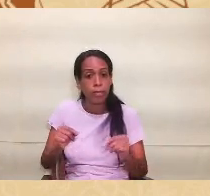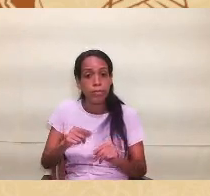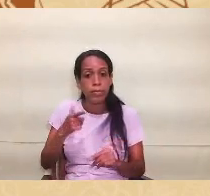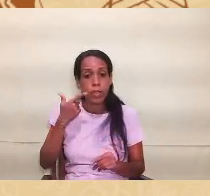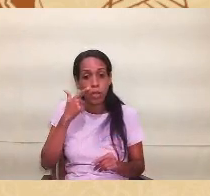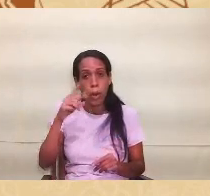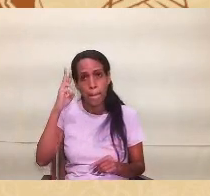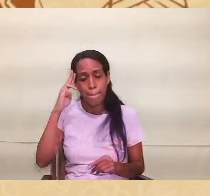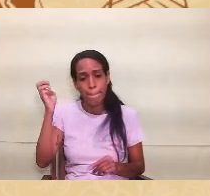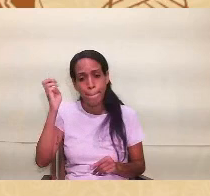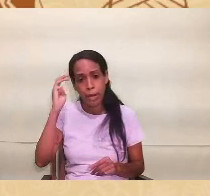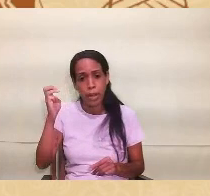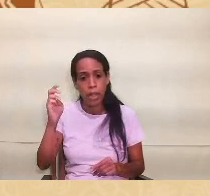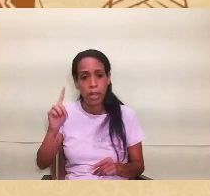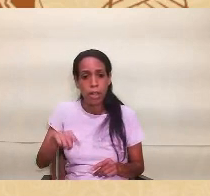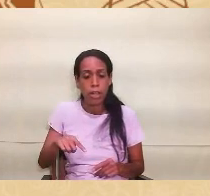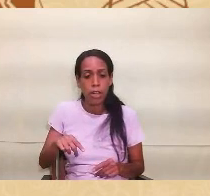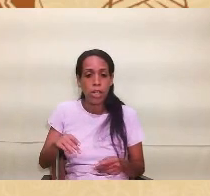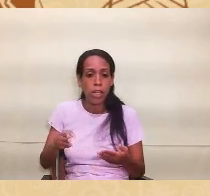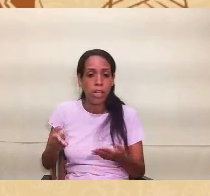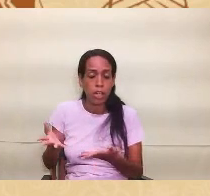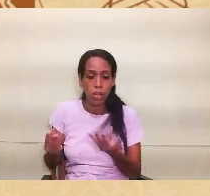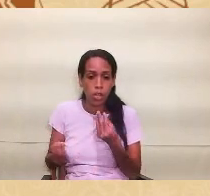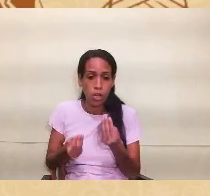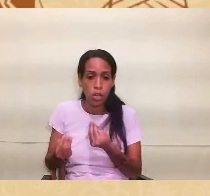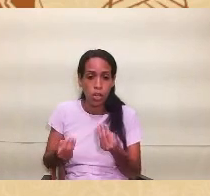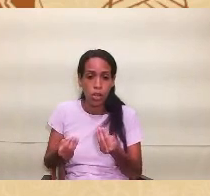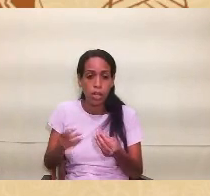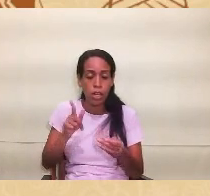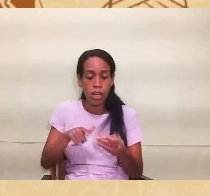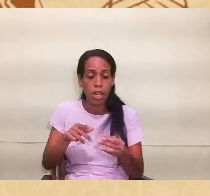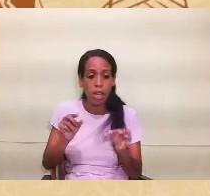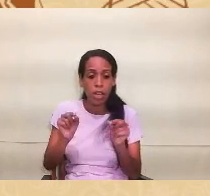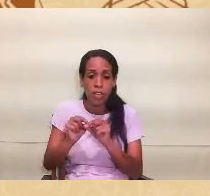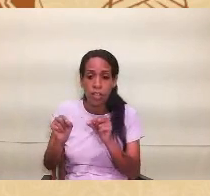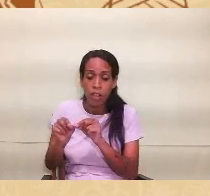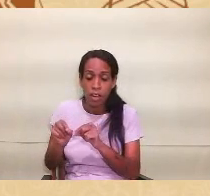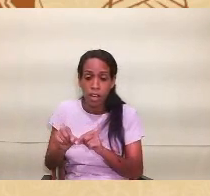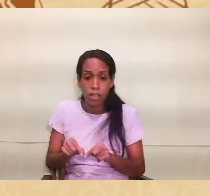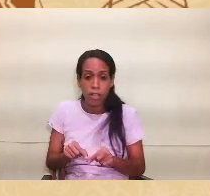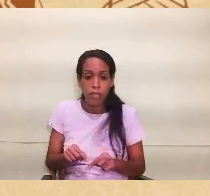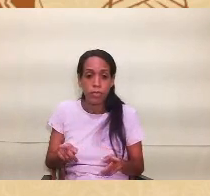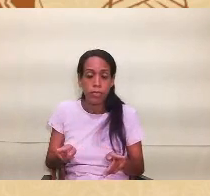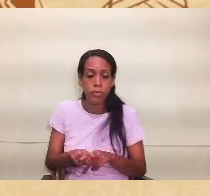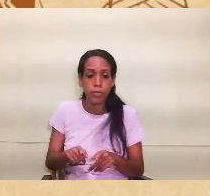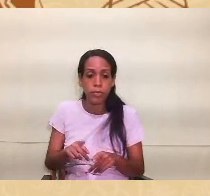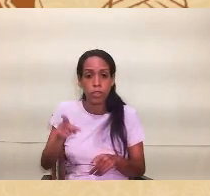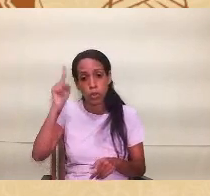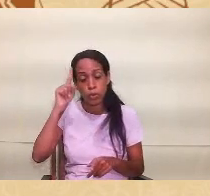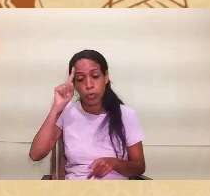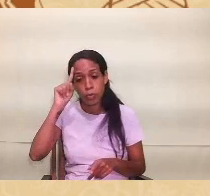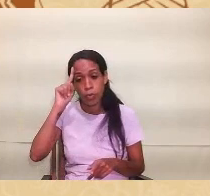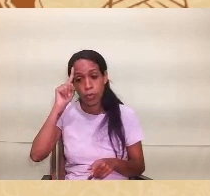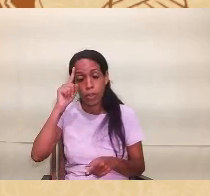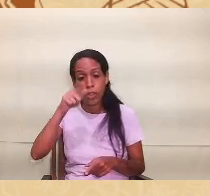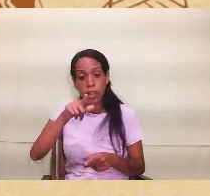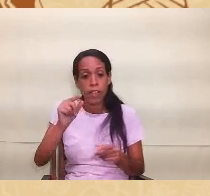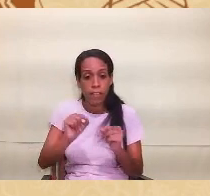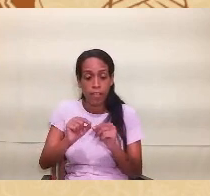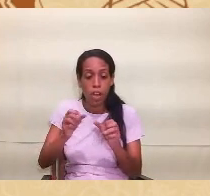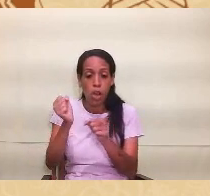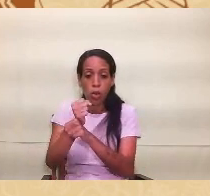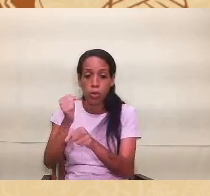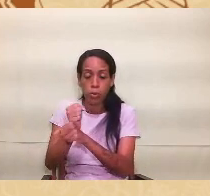e com o porvir. Né? Então, é com essas armas que vocês têm com a vida do dia a dia é que você faz a construção. Você